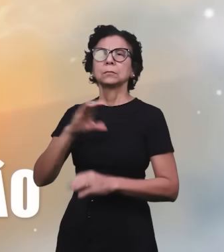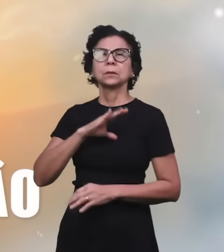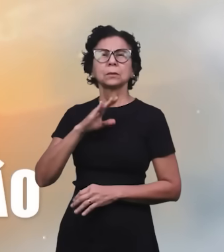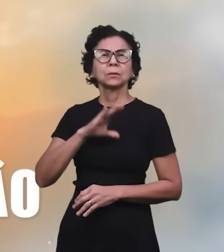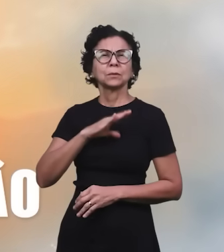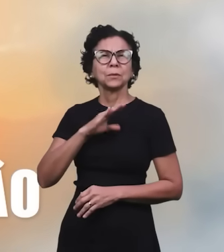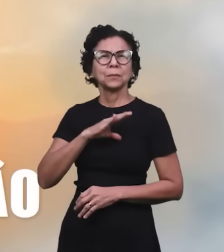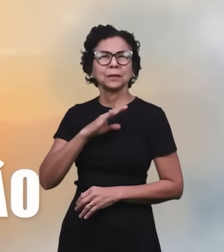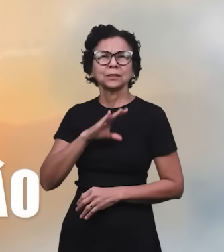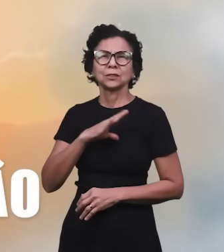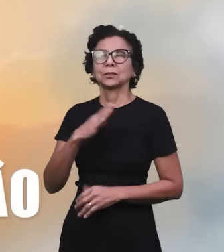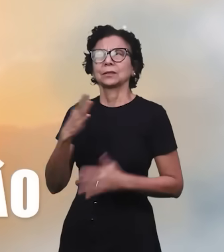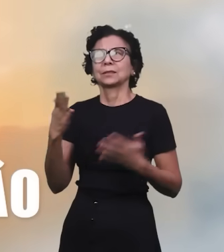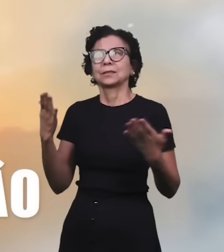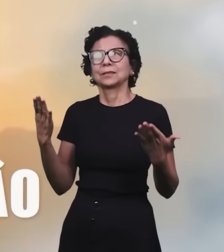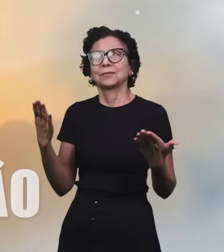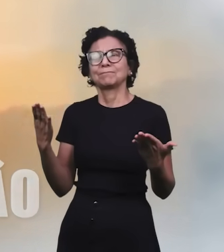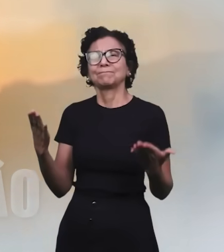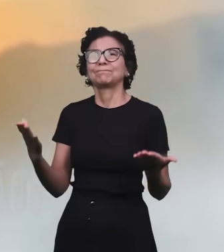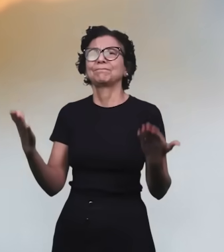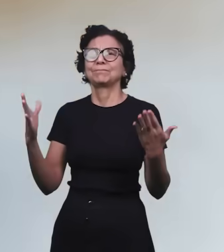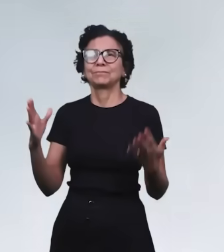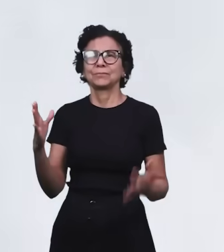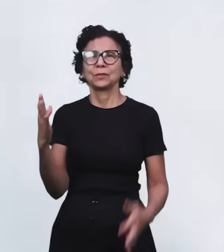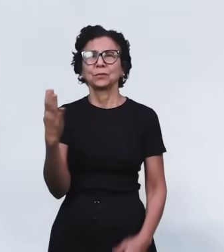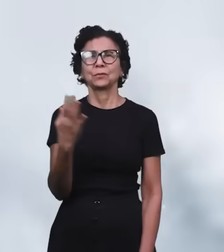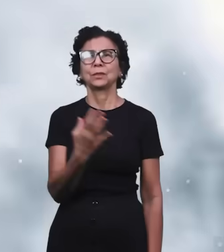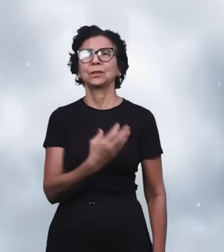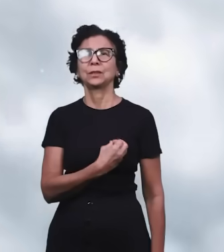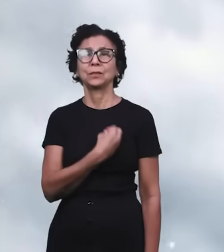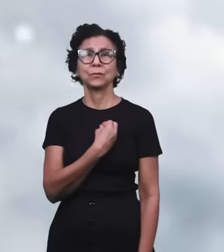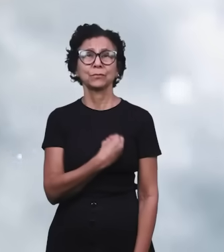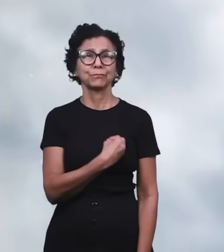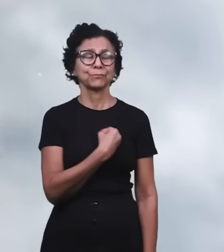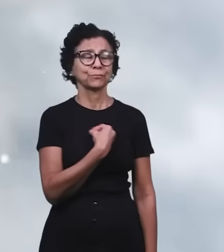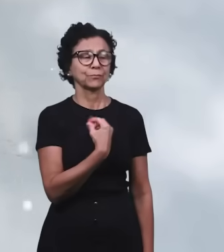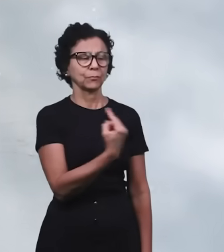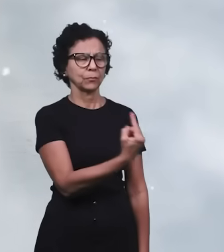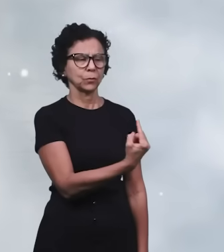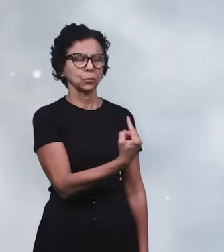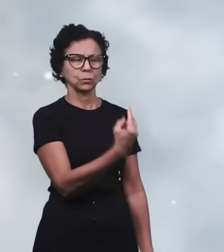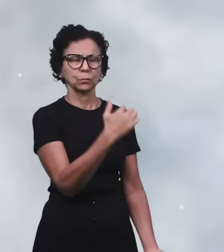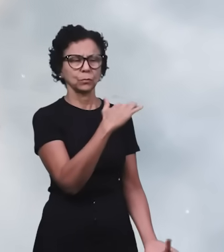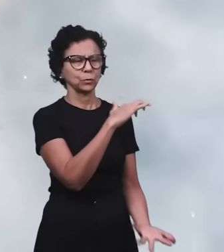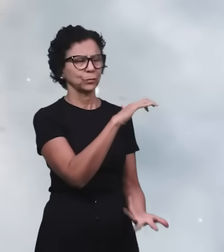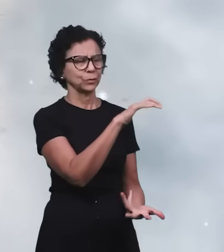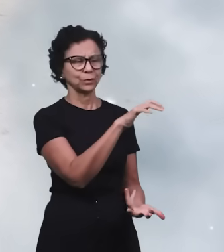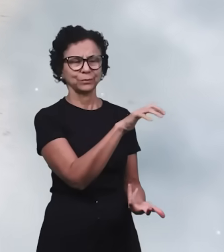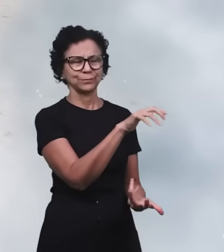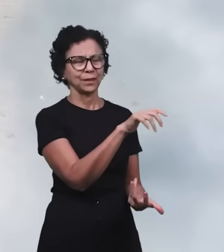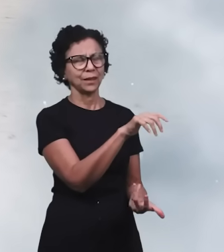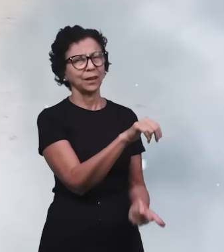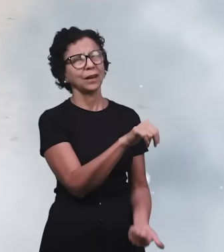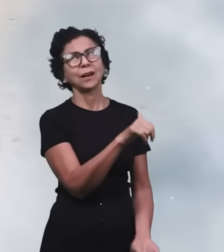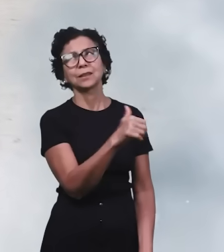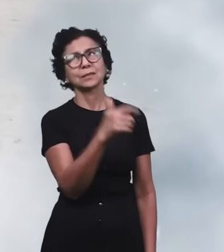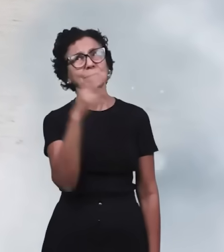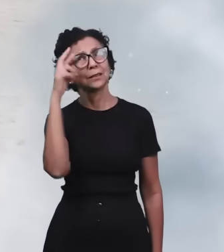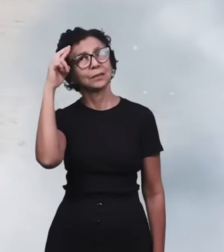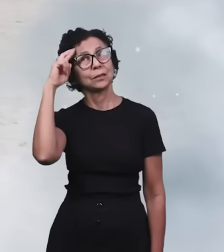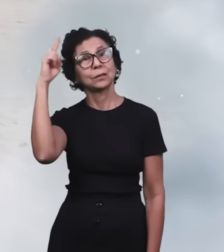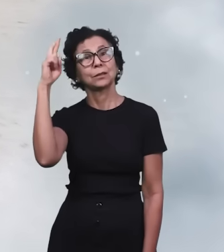Senhor, tem de mim compaixão. Eu vivo vagando no